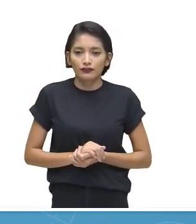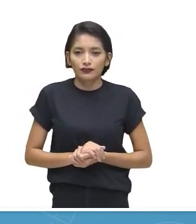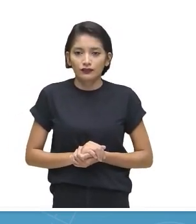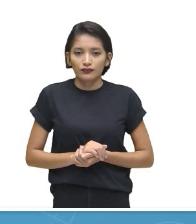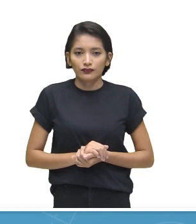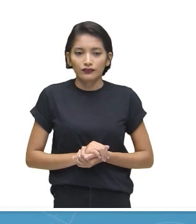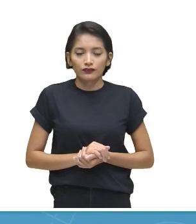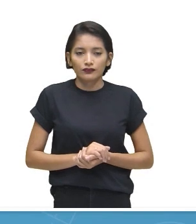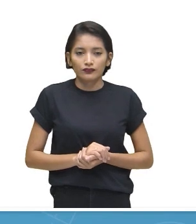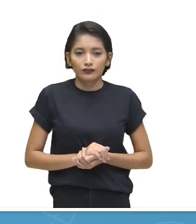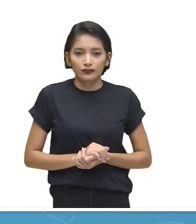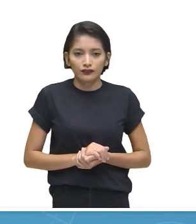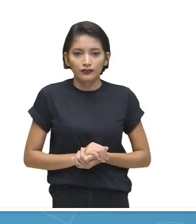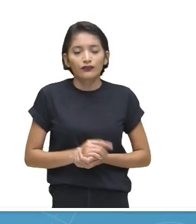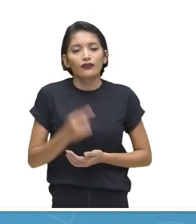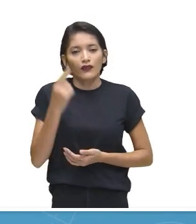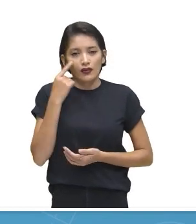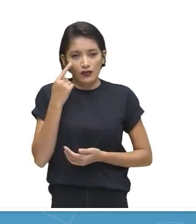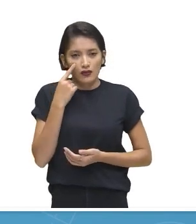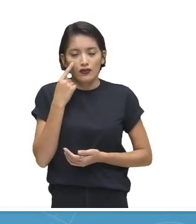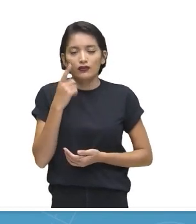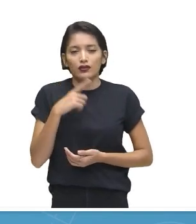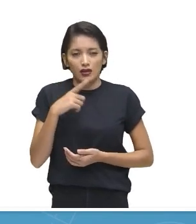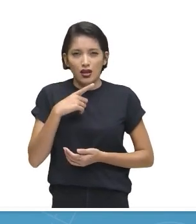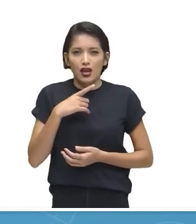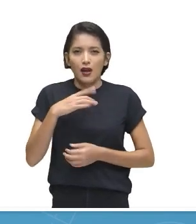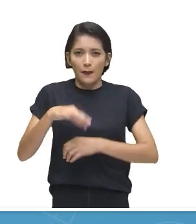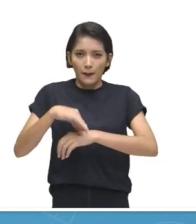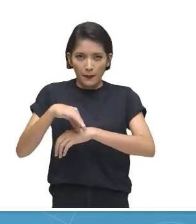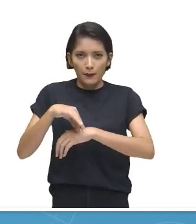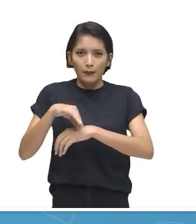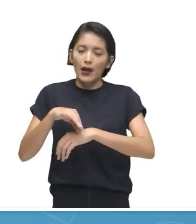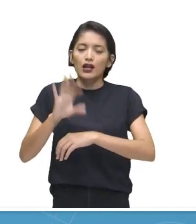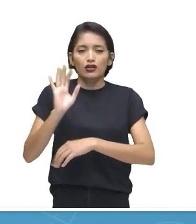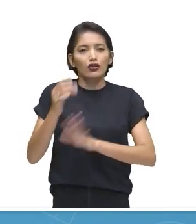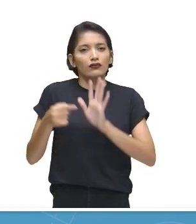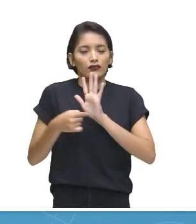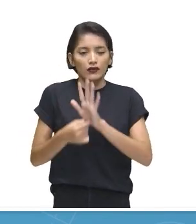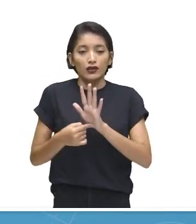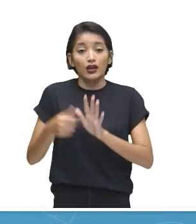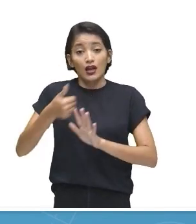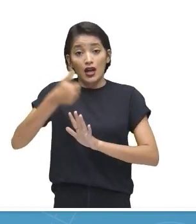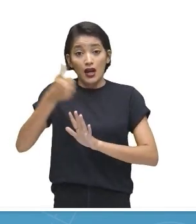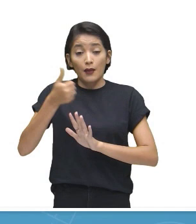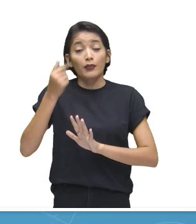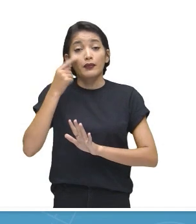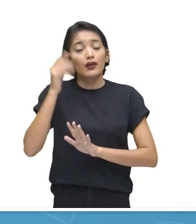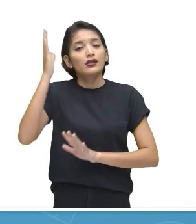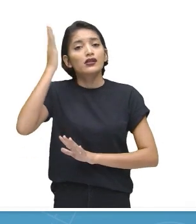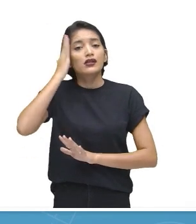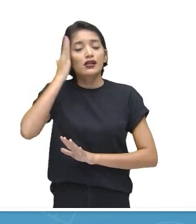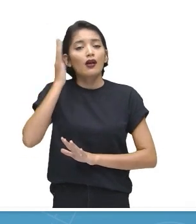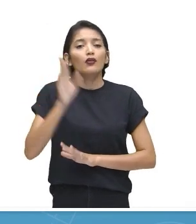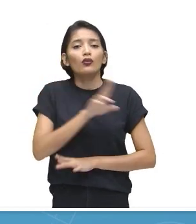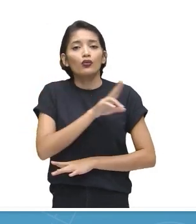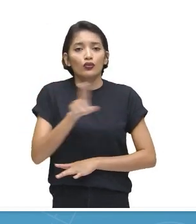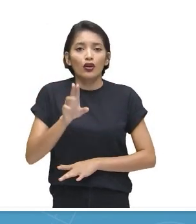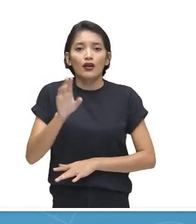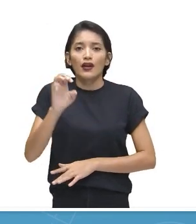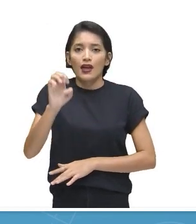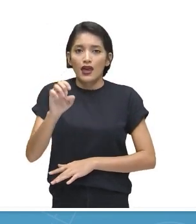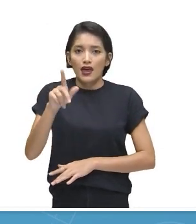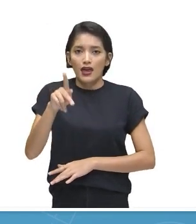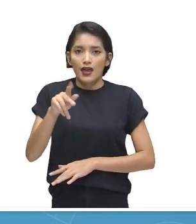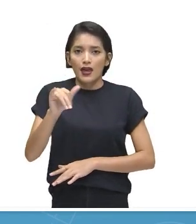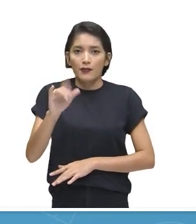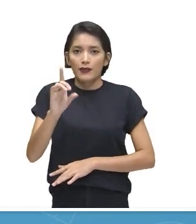aquele recorte onde você tem a pele. Lembra quando a gente viu na aula? A primeira camada, você sabe que é a epiderme, né? Então,